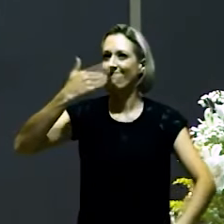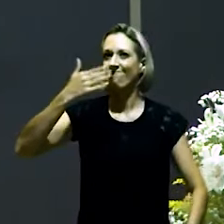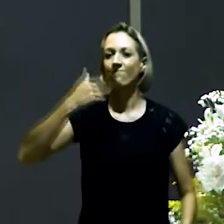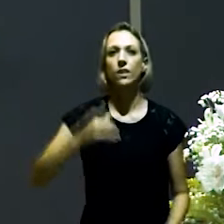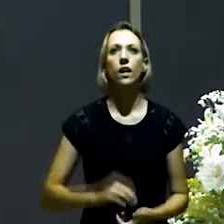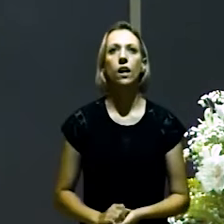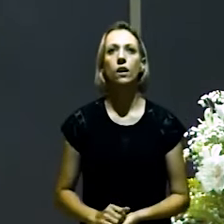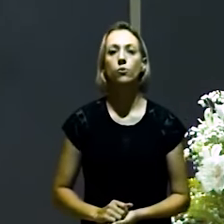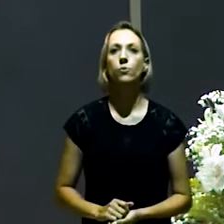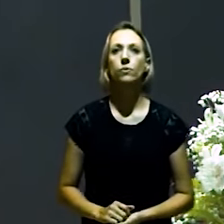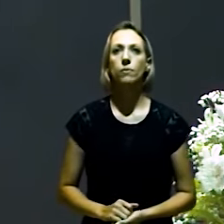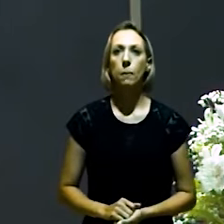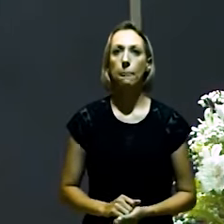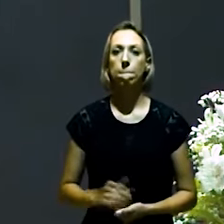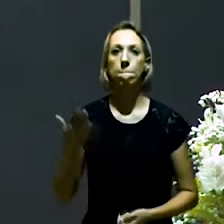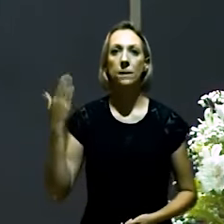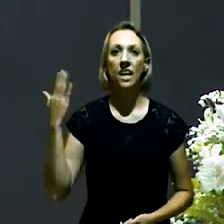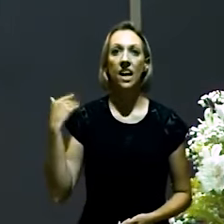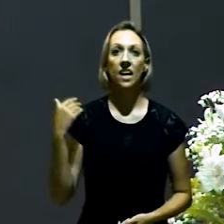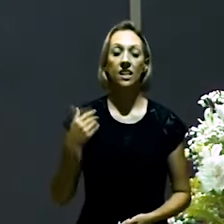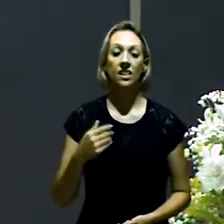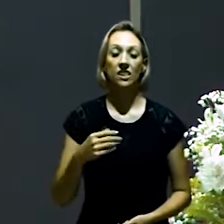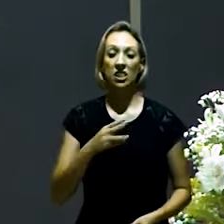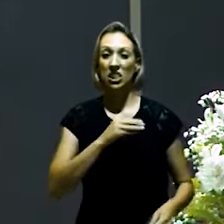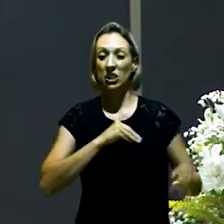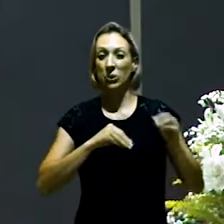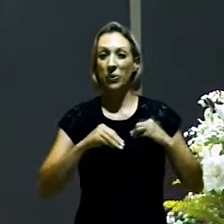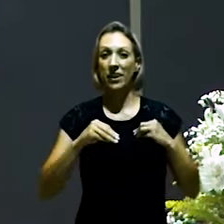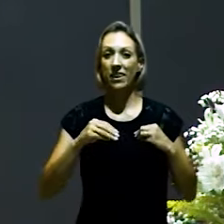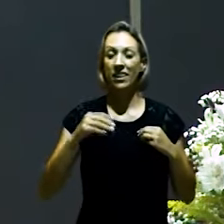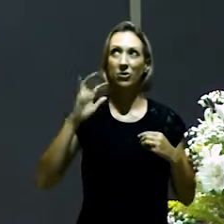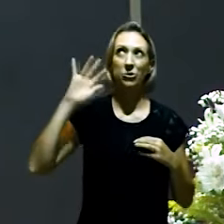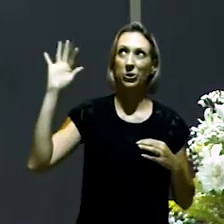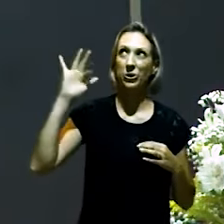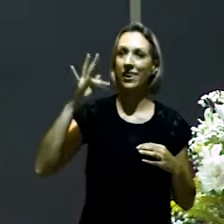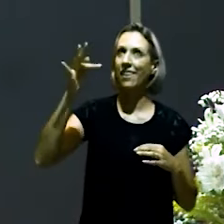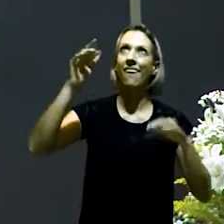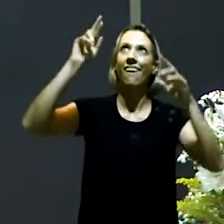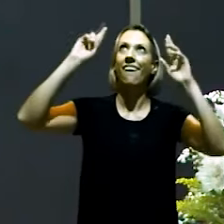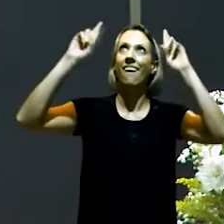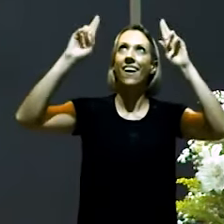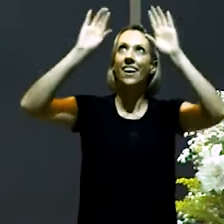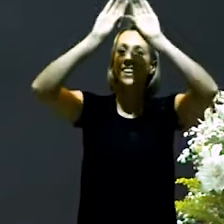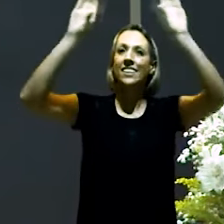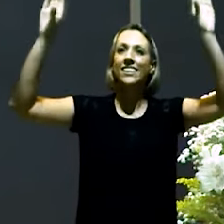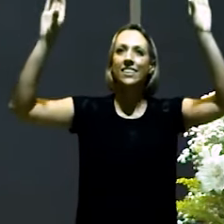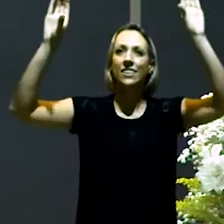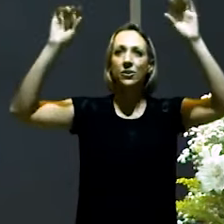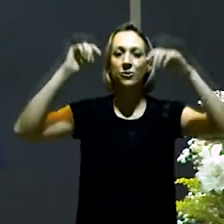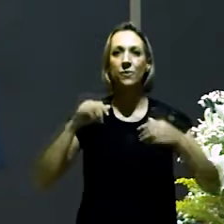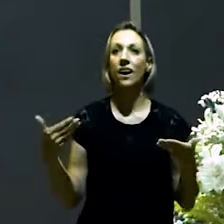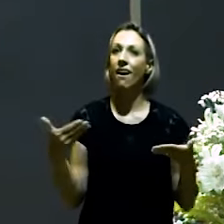possibilidade de ver o céu, de ver a vida. Mas Paulo diz: quando nós estávamos necrosados em nossos